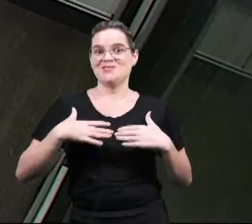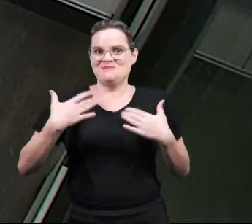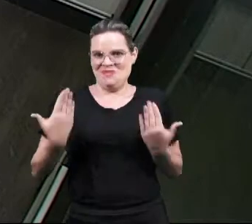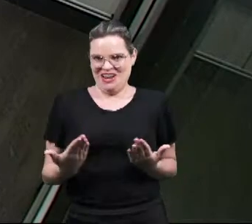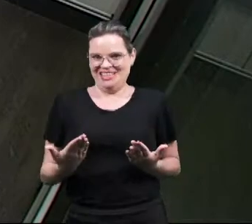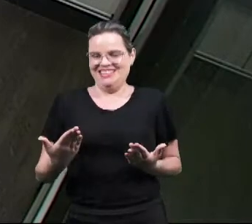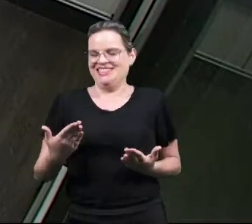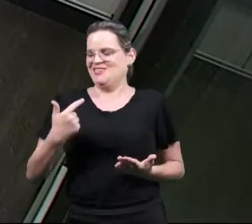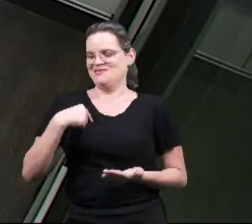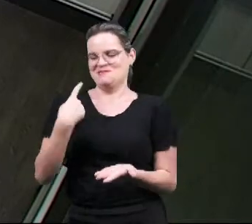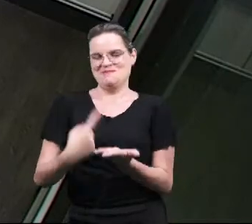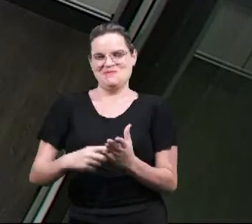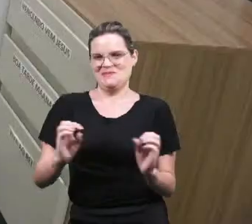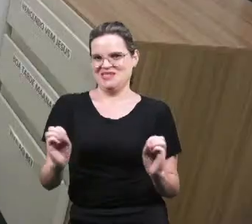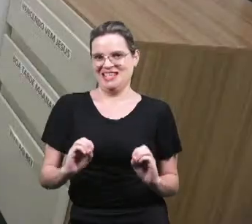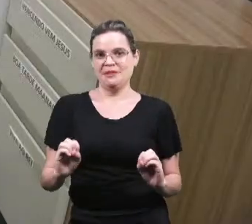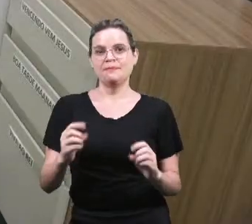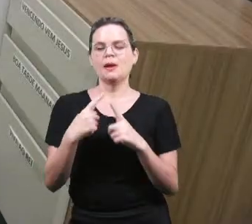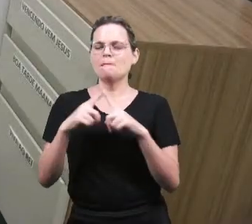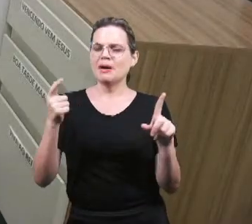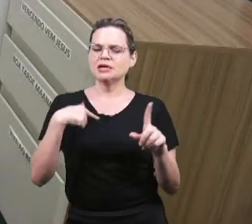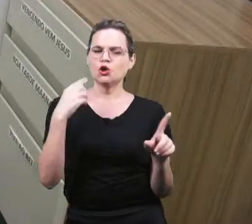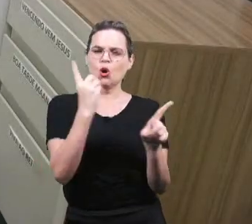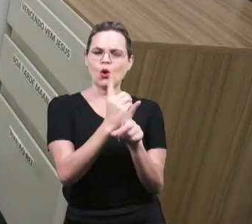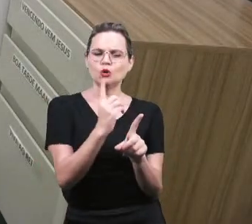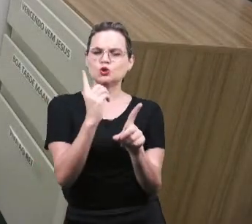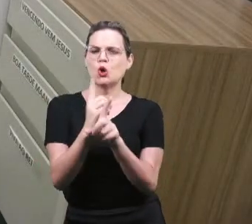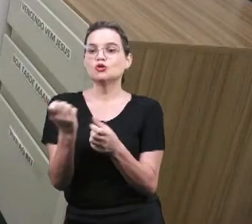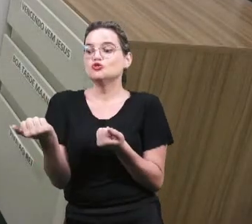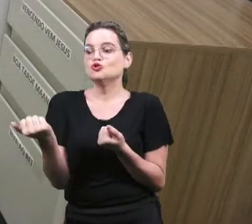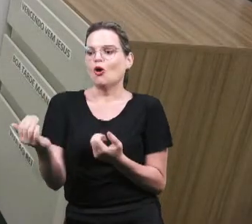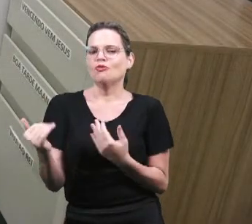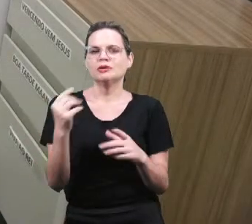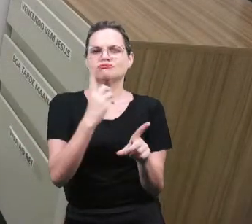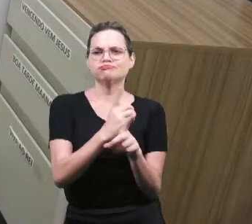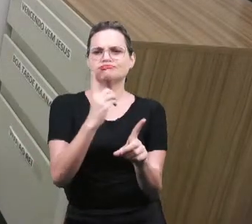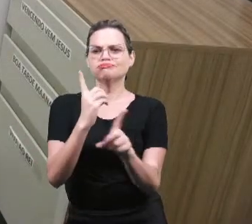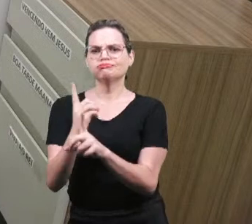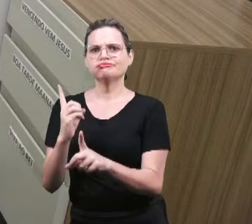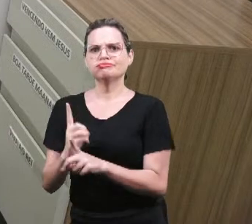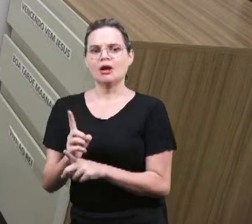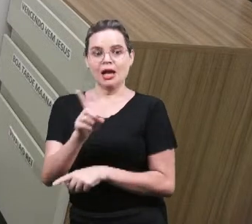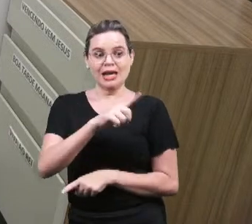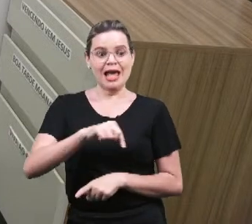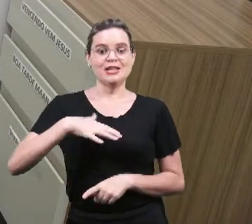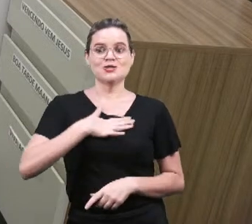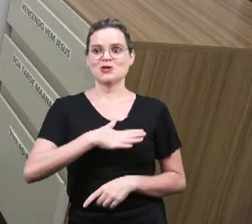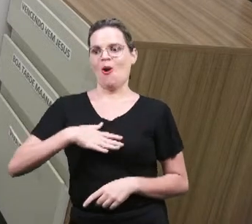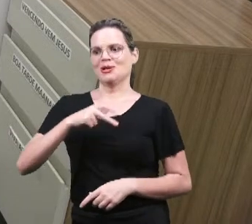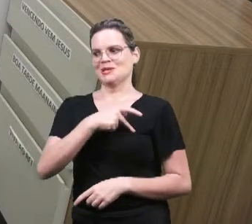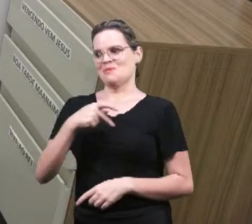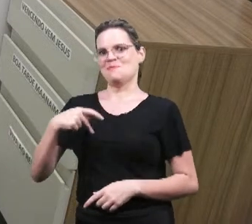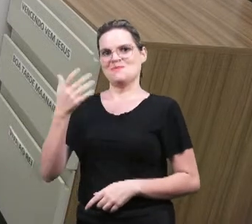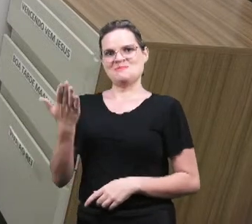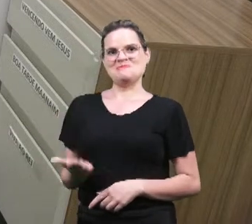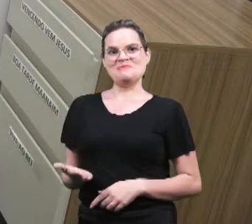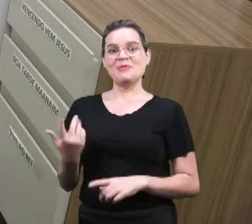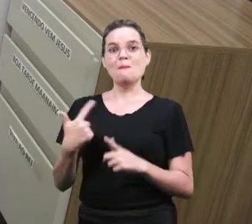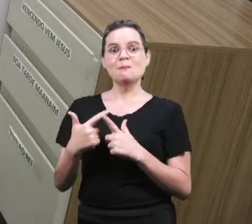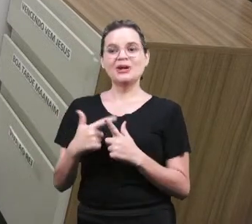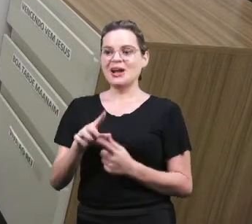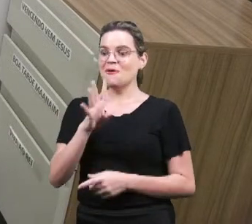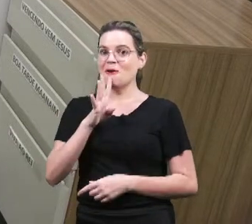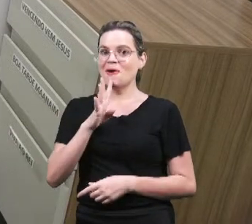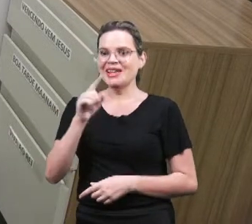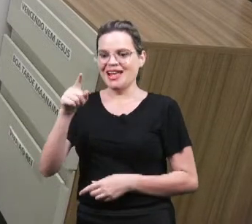para o pastor Serlon. Muitas vezes eu encontro com jovens e os jovens se identificam com o pastor Serlon. Por quê? Porque conhece o pastor